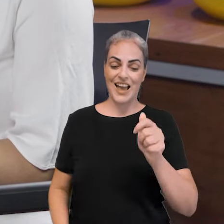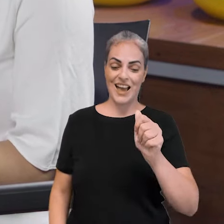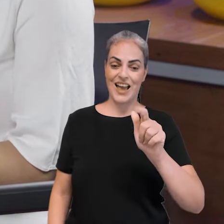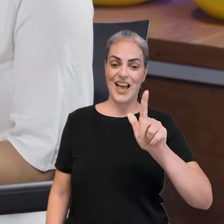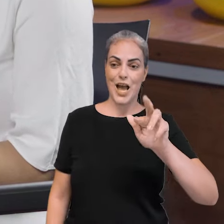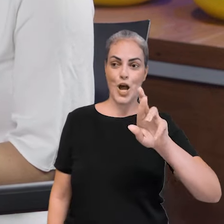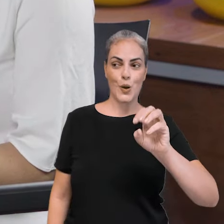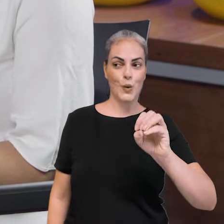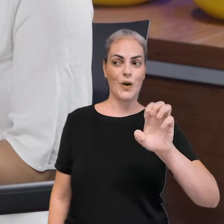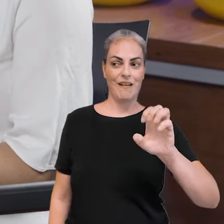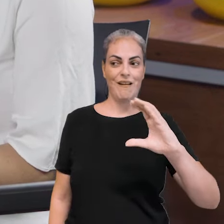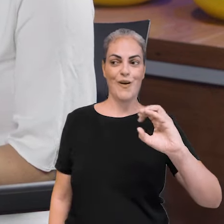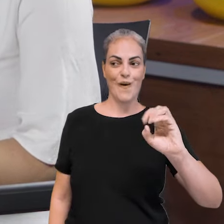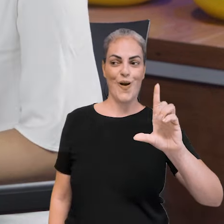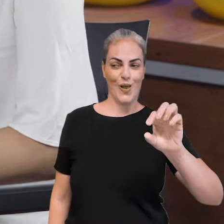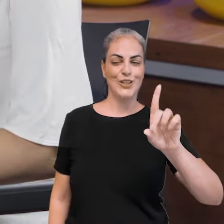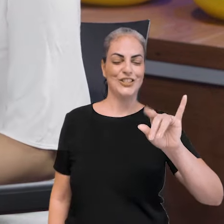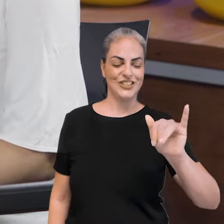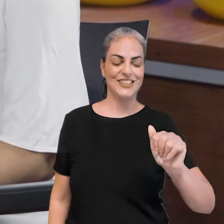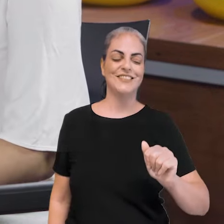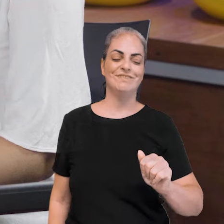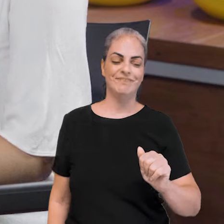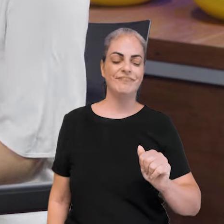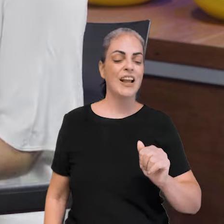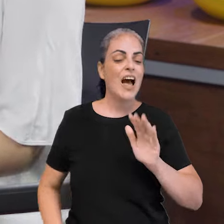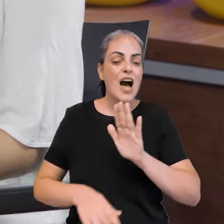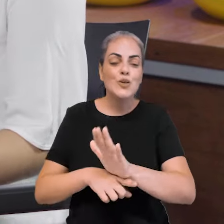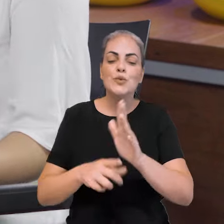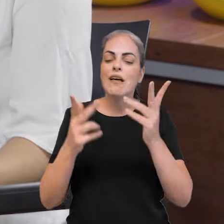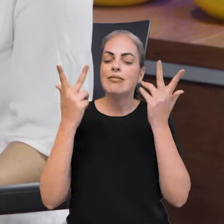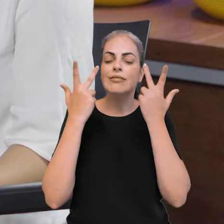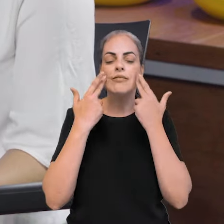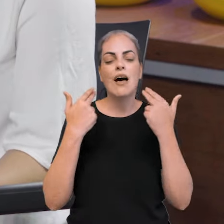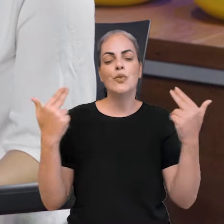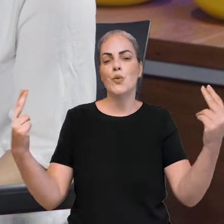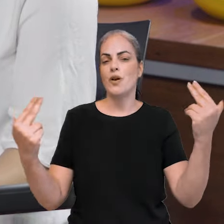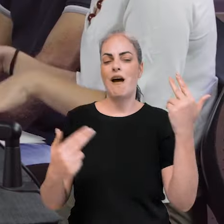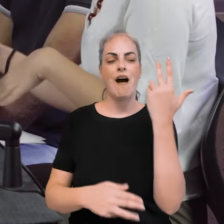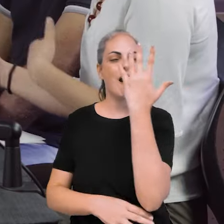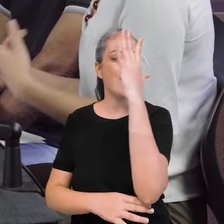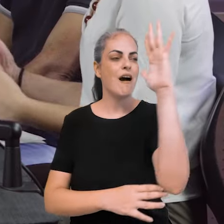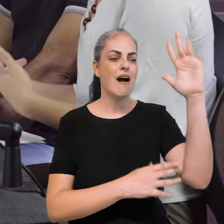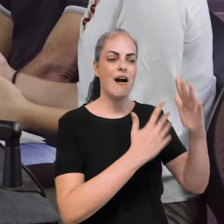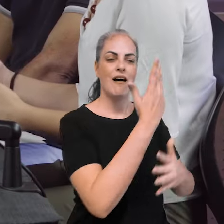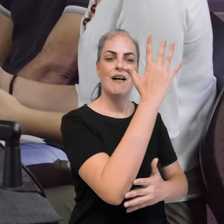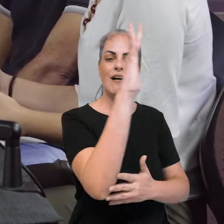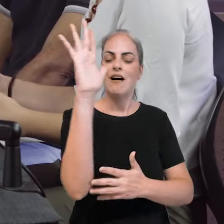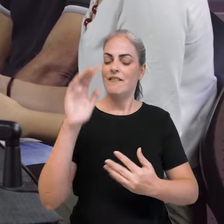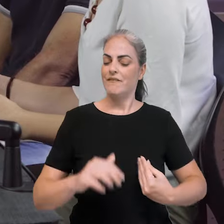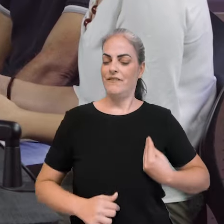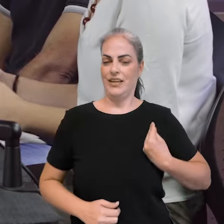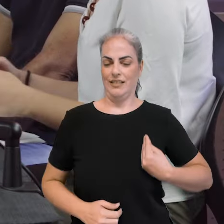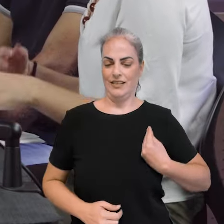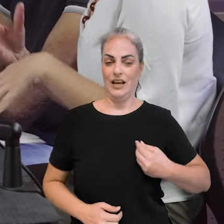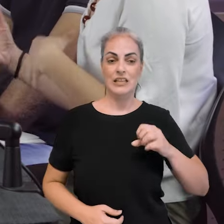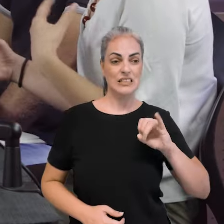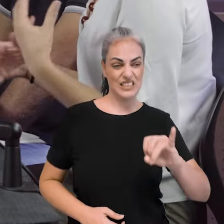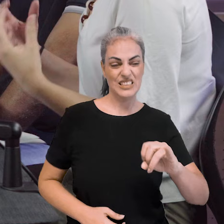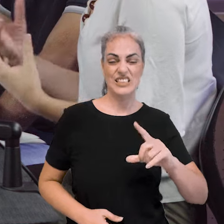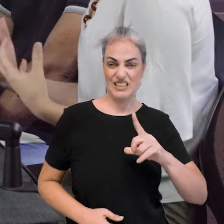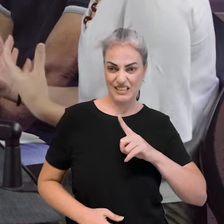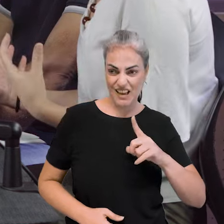ela vai trabalhar favorecendo ciclos naturais da vida. Quando eu trabalho com agroecologia, com